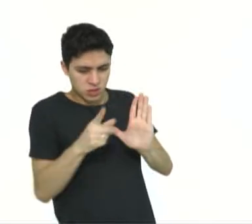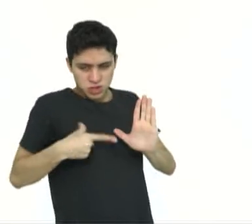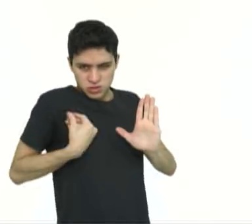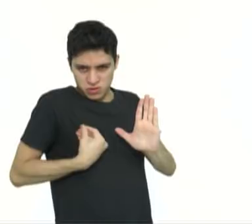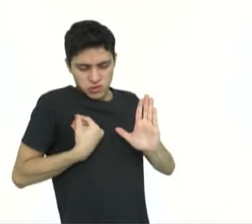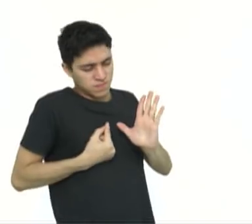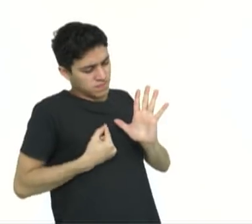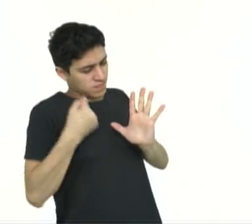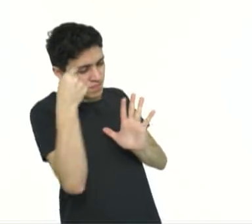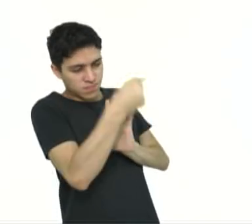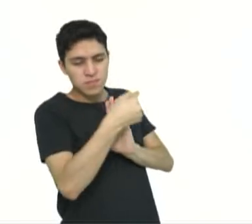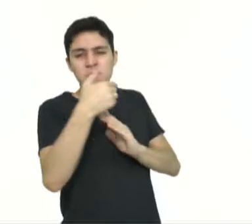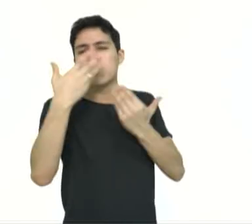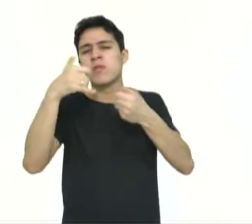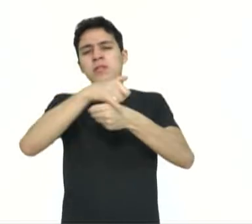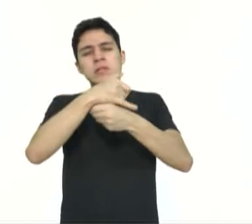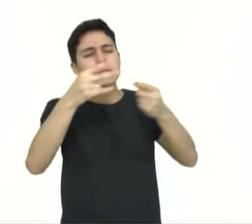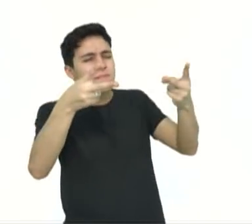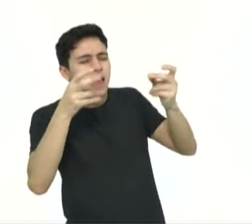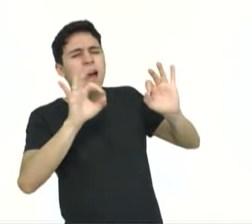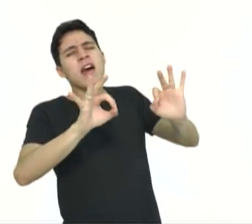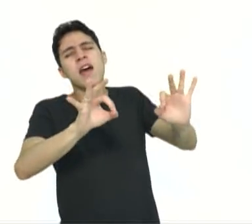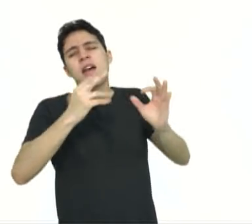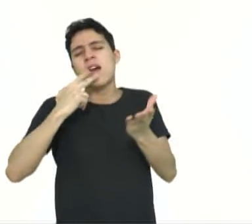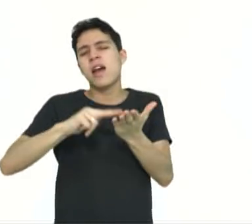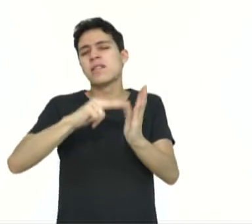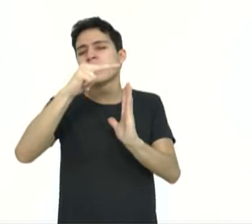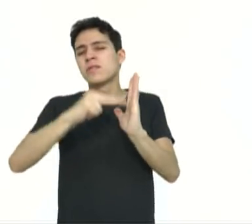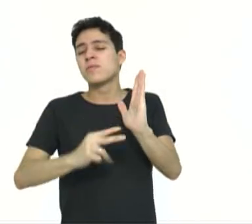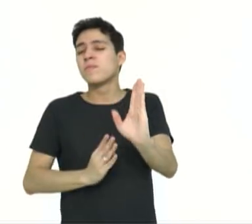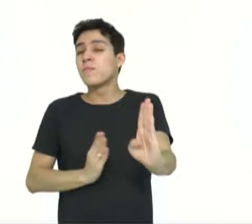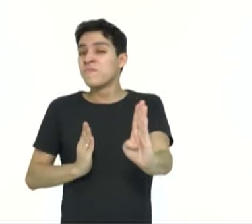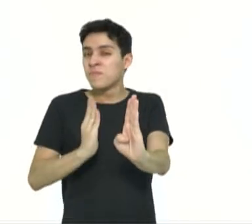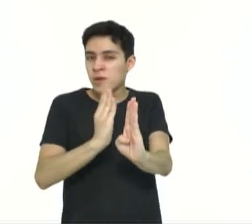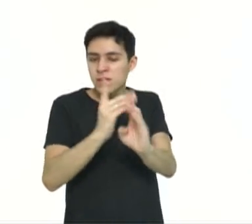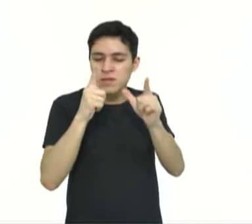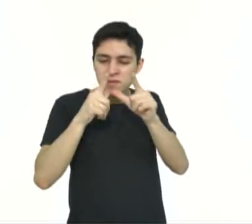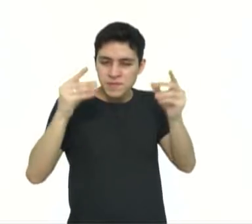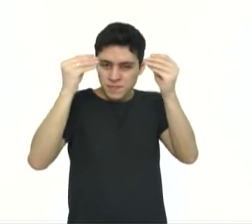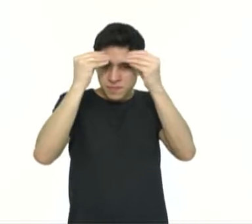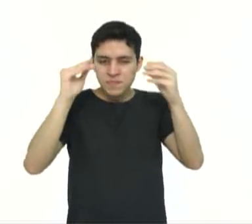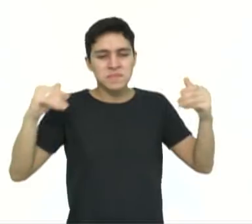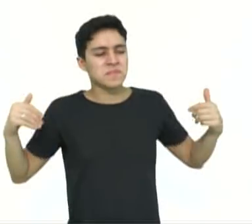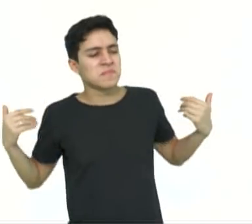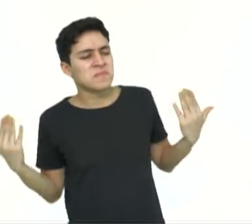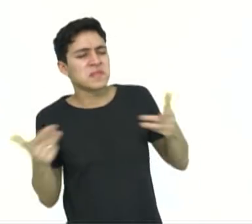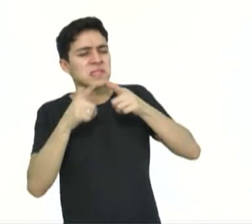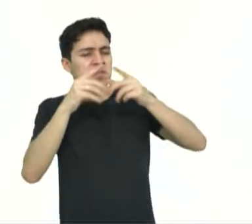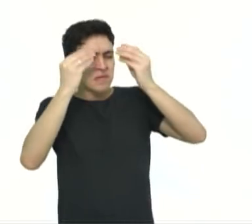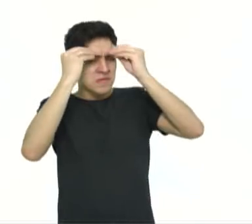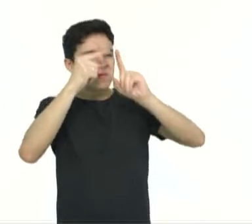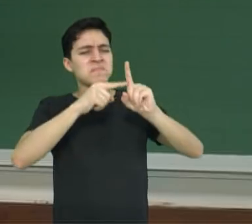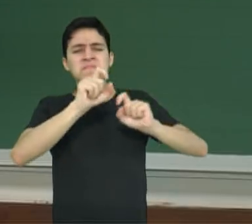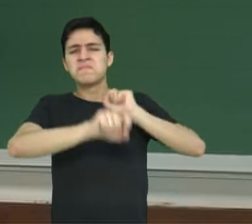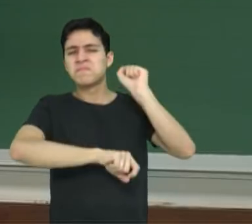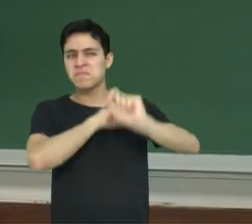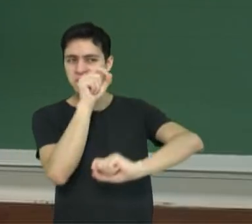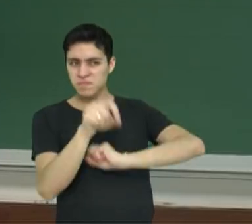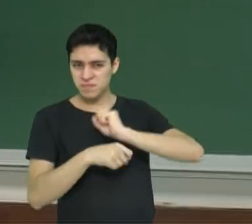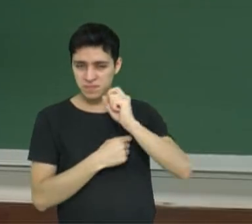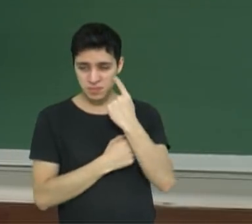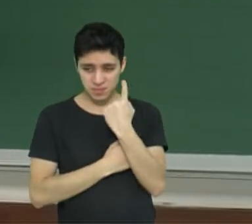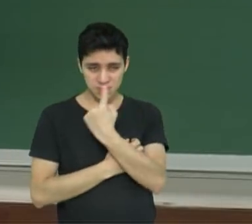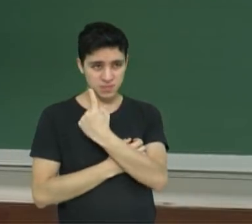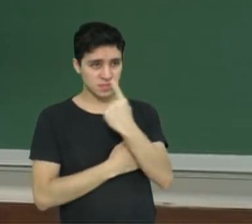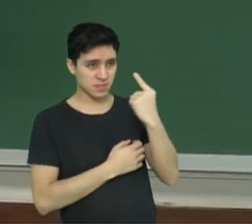das formas de reconhecer a carta do leitor é por sua linguagem. Qual é esse tipo de linguagem?